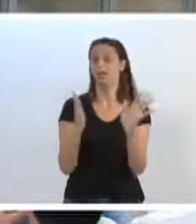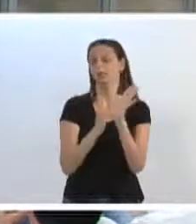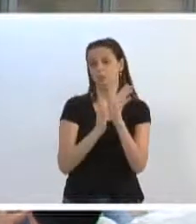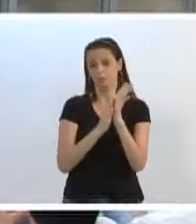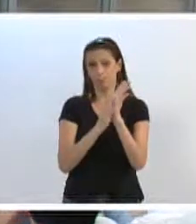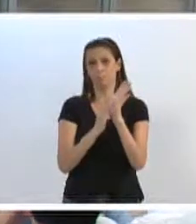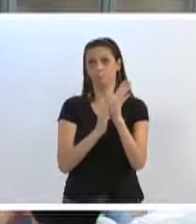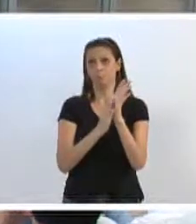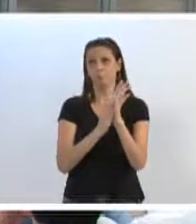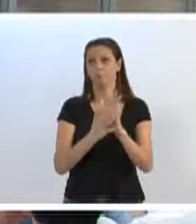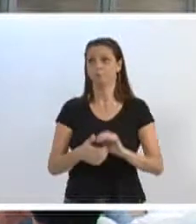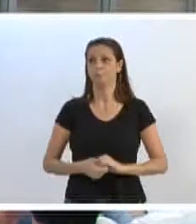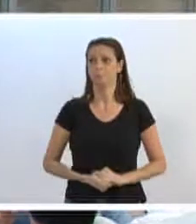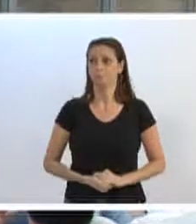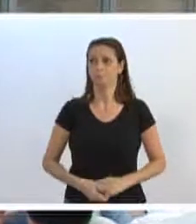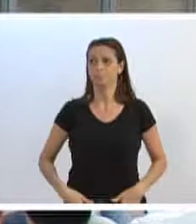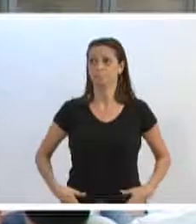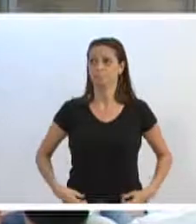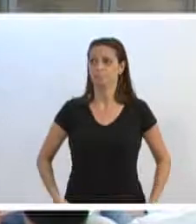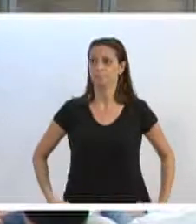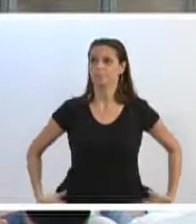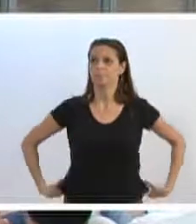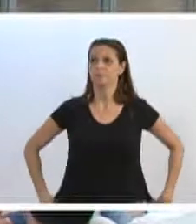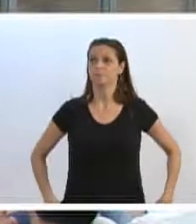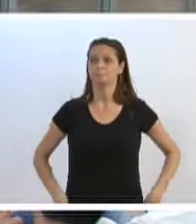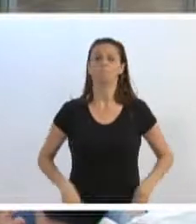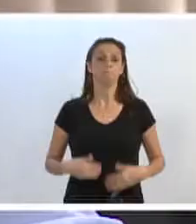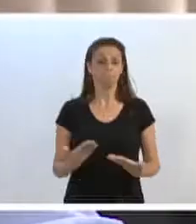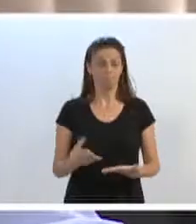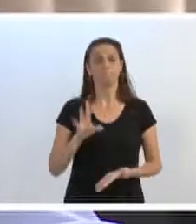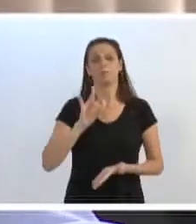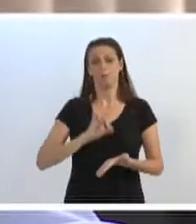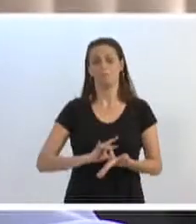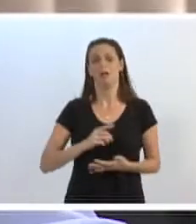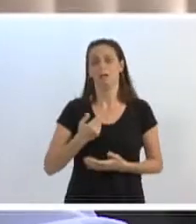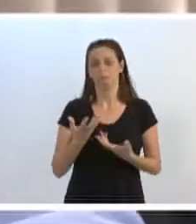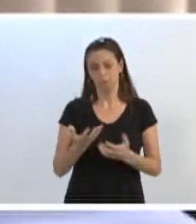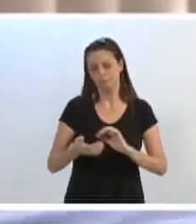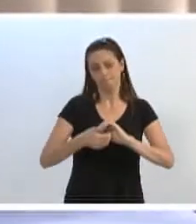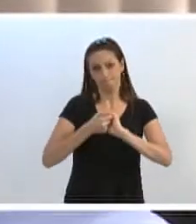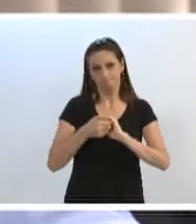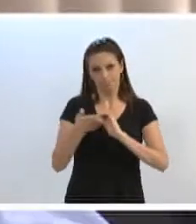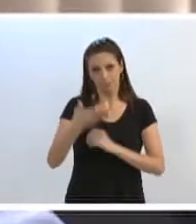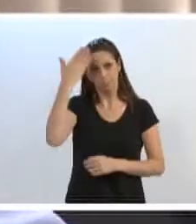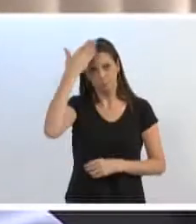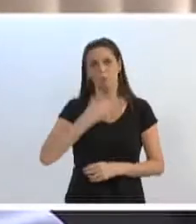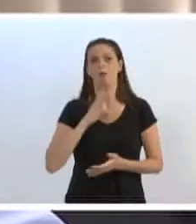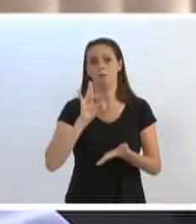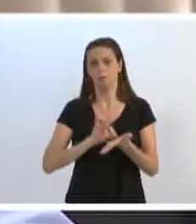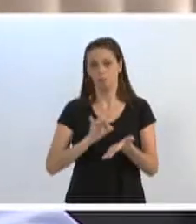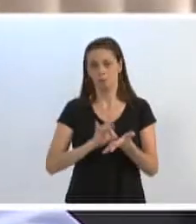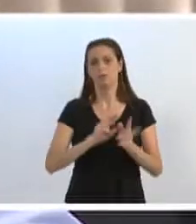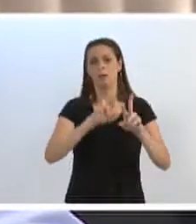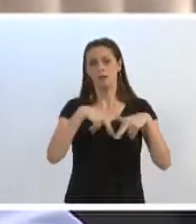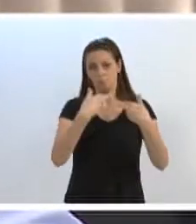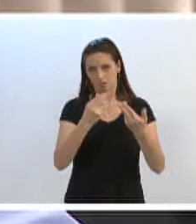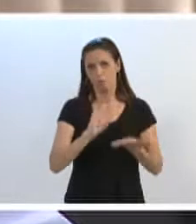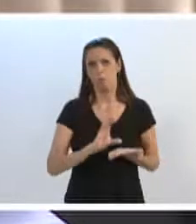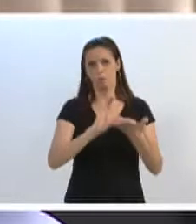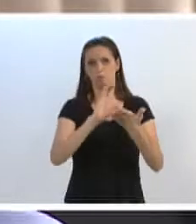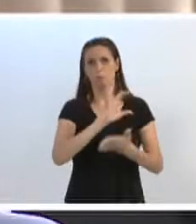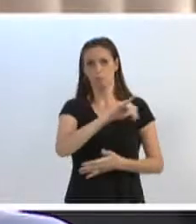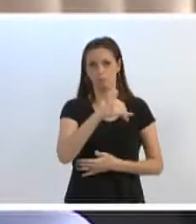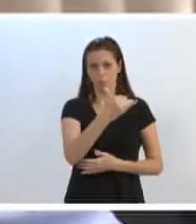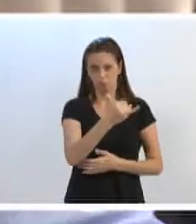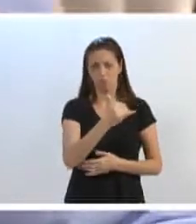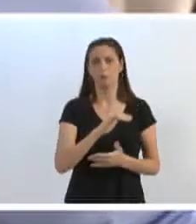Vereador Bruno, quero cumprimentá-lo pelo pronunciamento e aqui testemunhar, de fato, o que ocorreu na Comissão de Constituição e